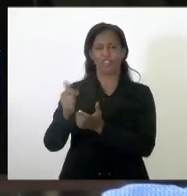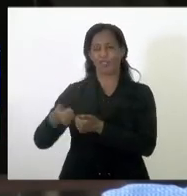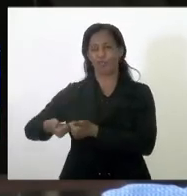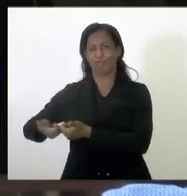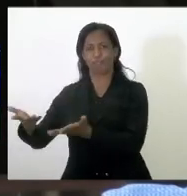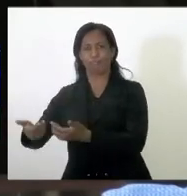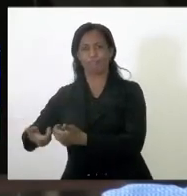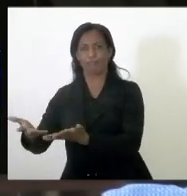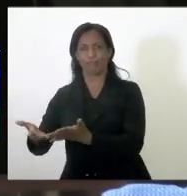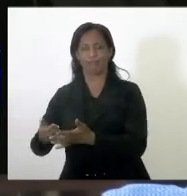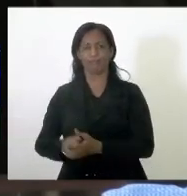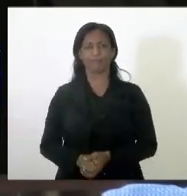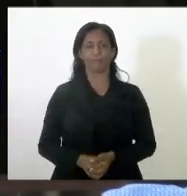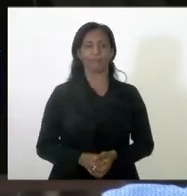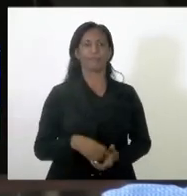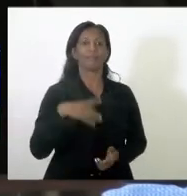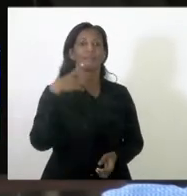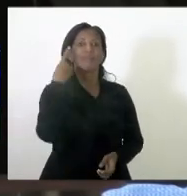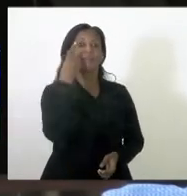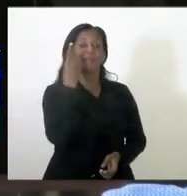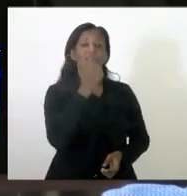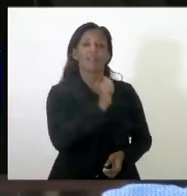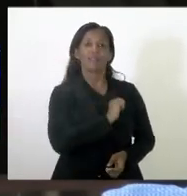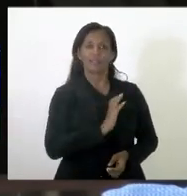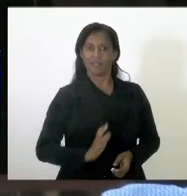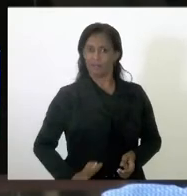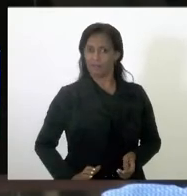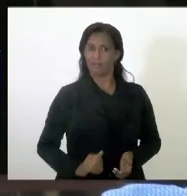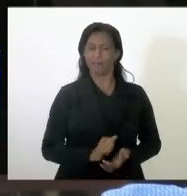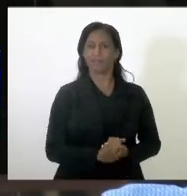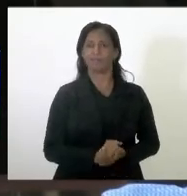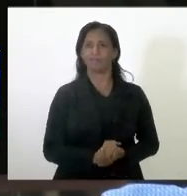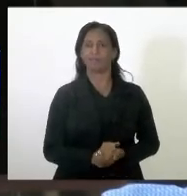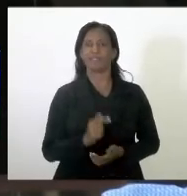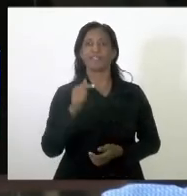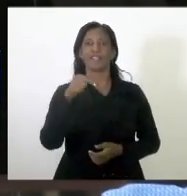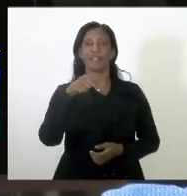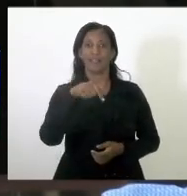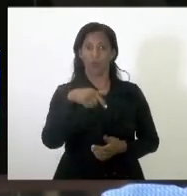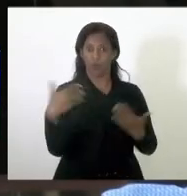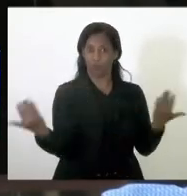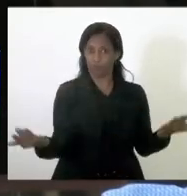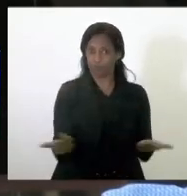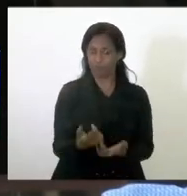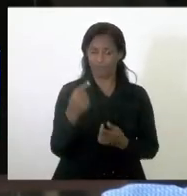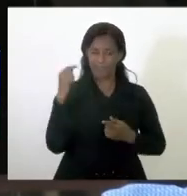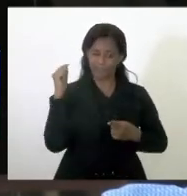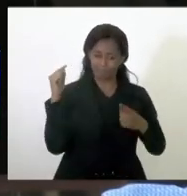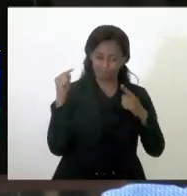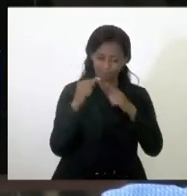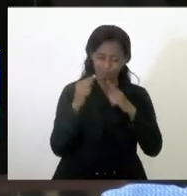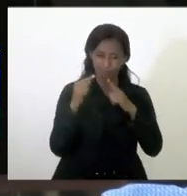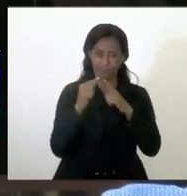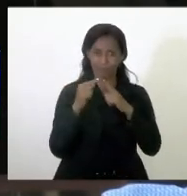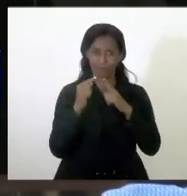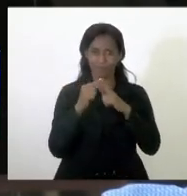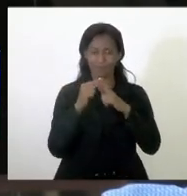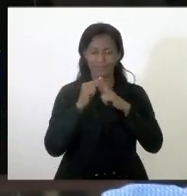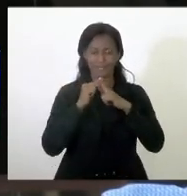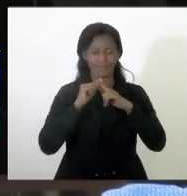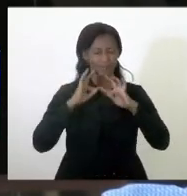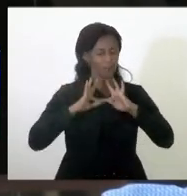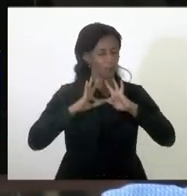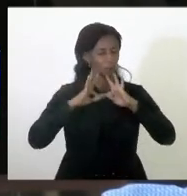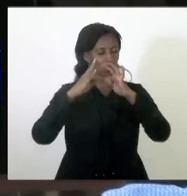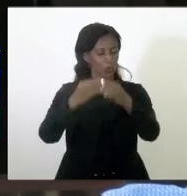despesa. Deputado André Siciliano, nesse ponto, concorda